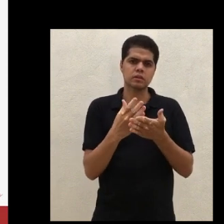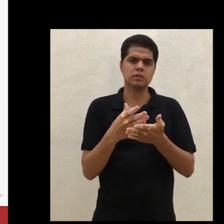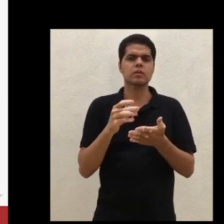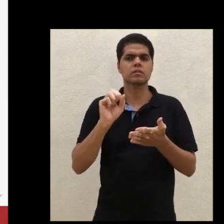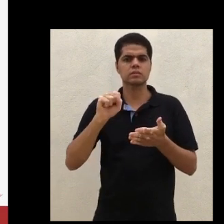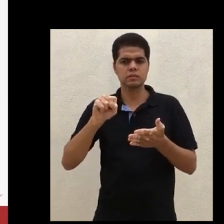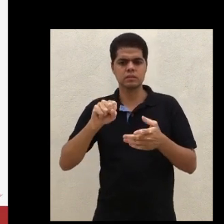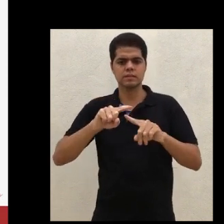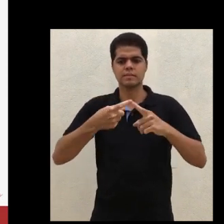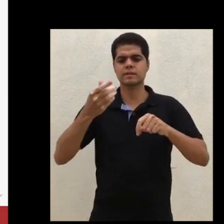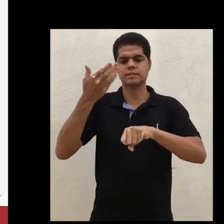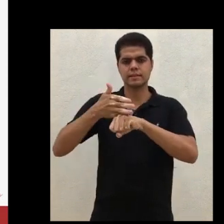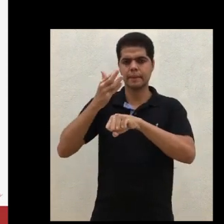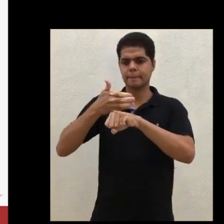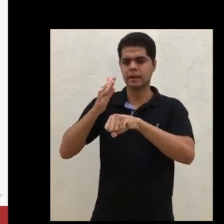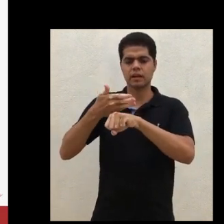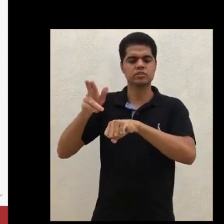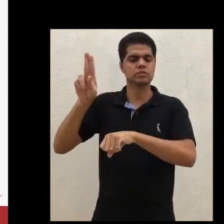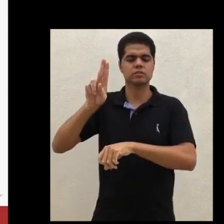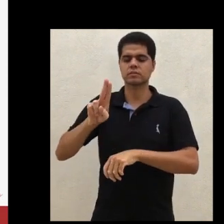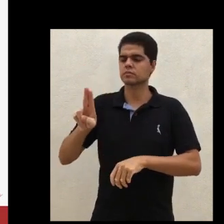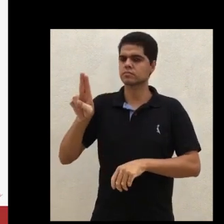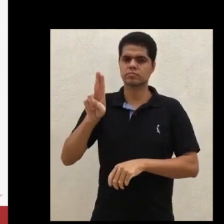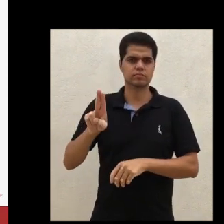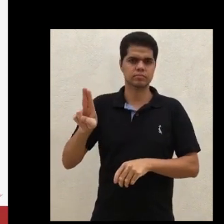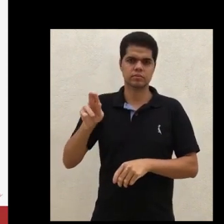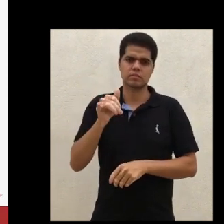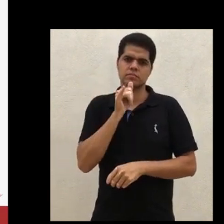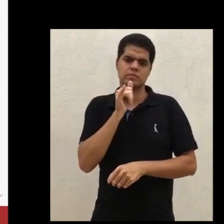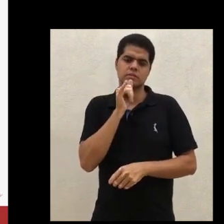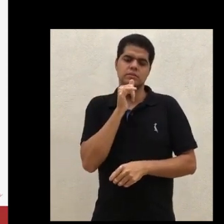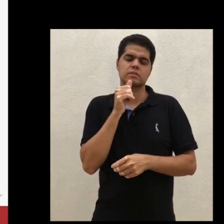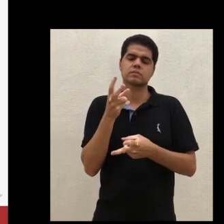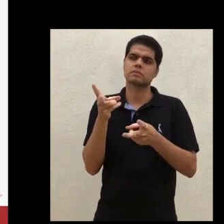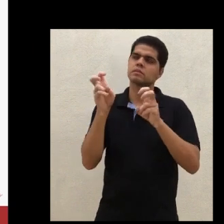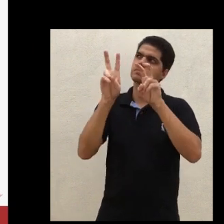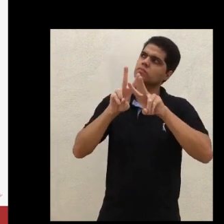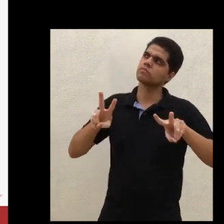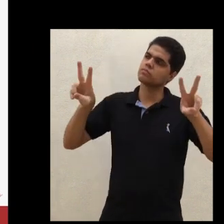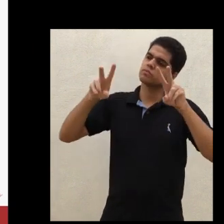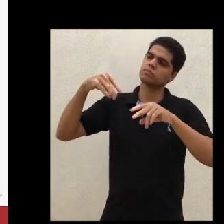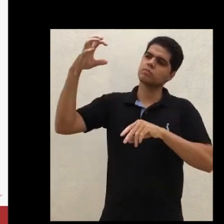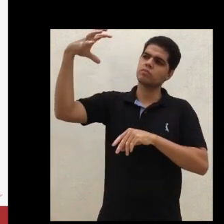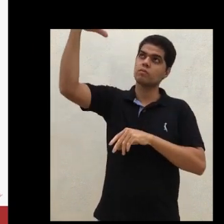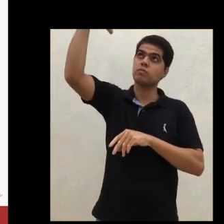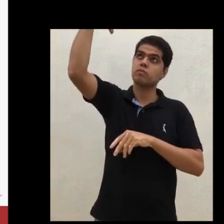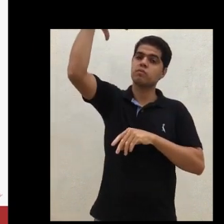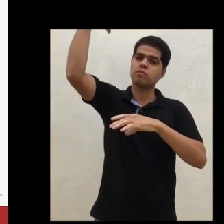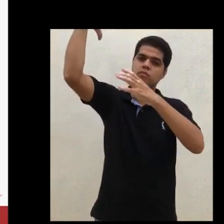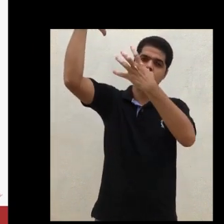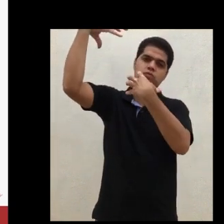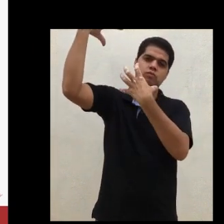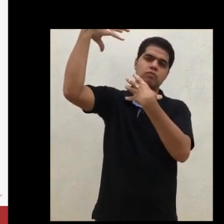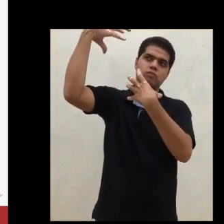Até pode às vezes, mas na prática não é feito. A gente, por exemplo, você está vendo aqui o desenho do chuveiro,